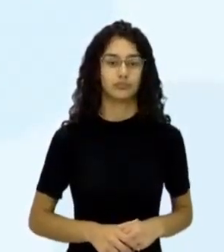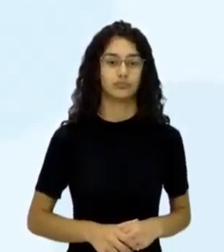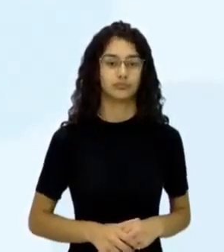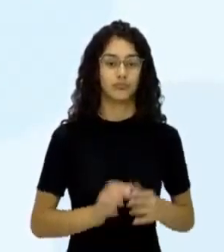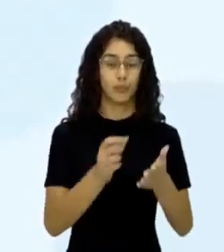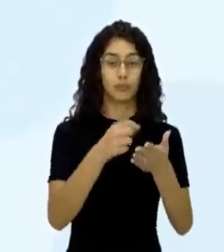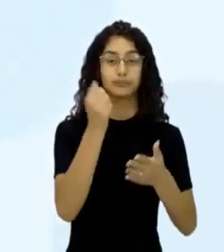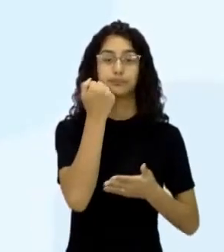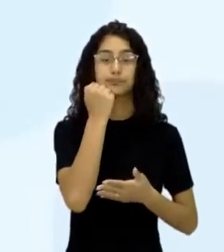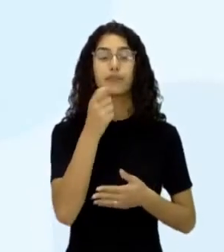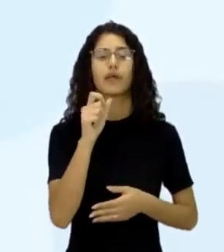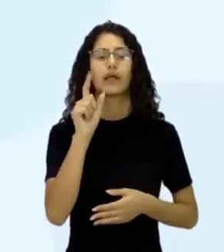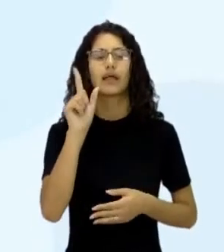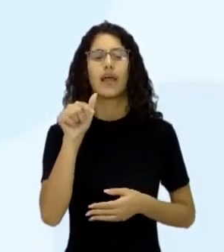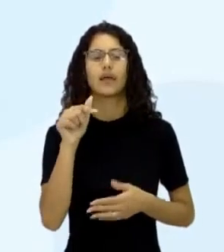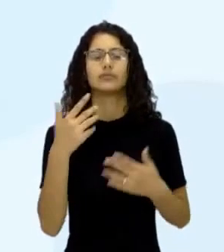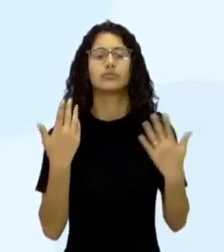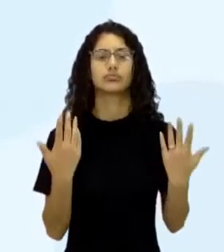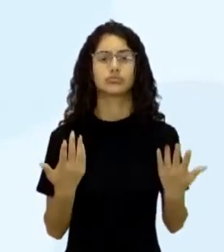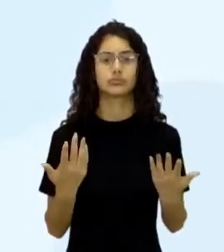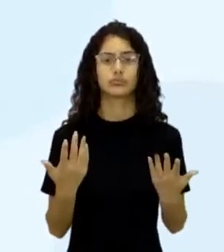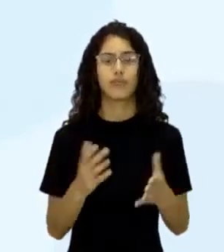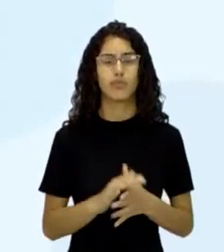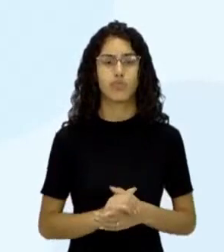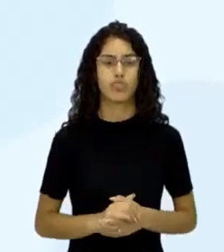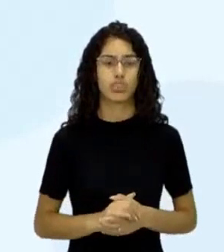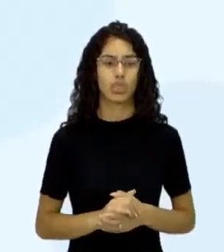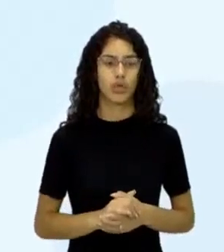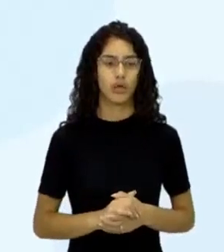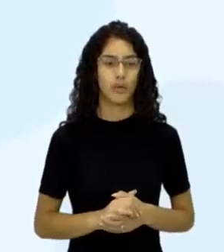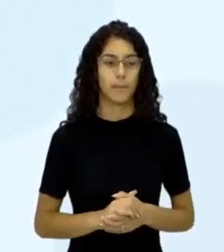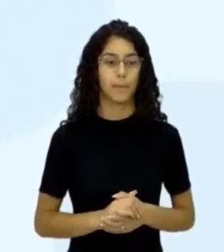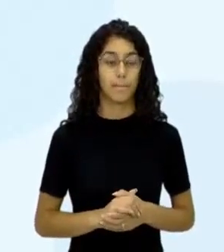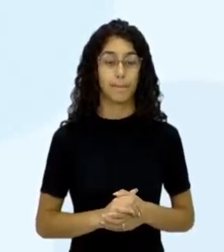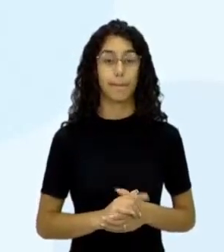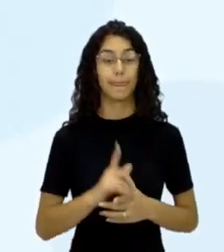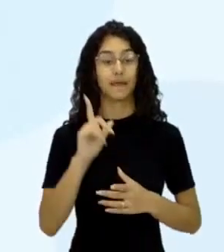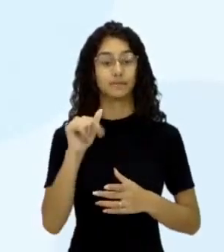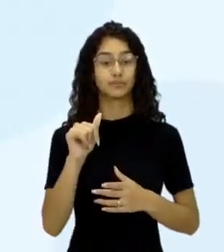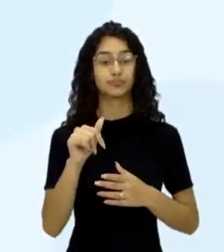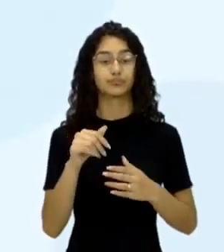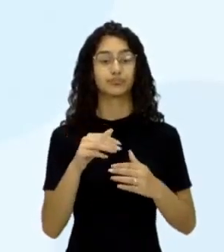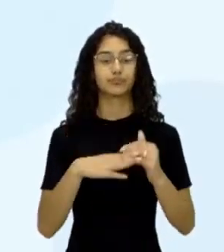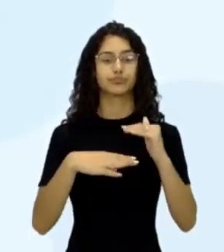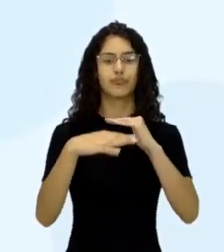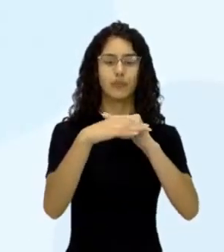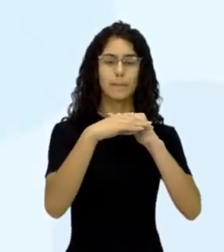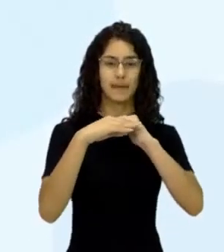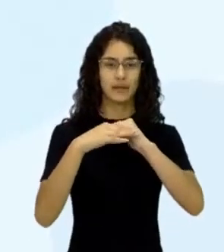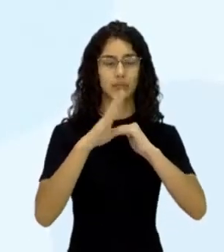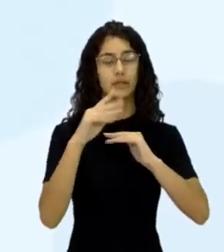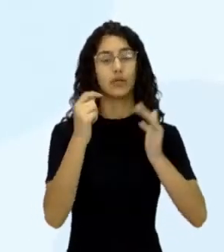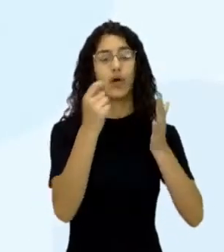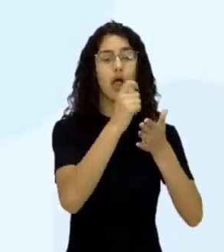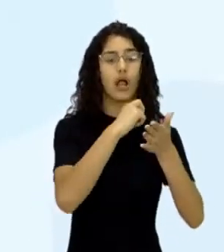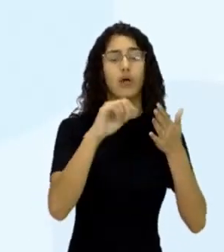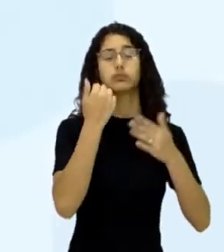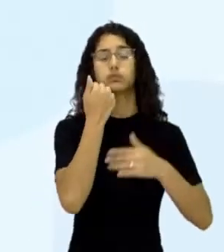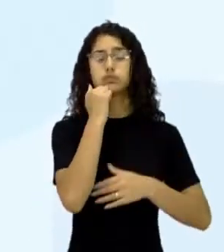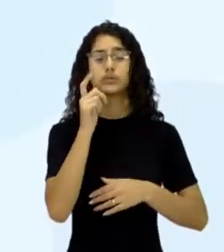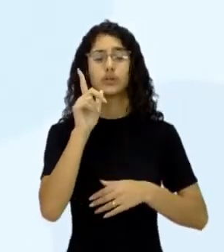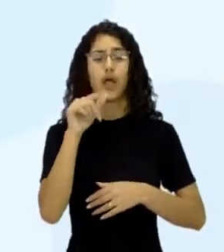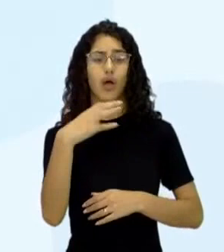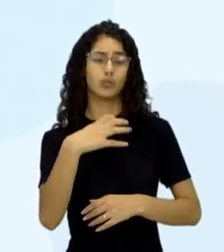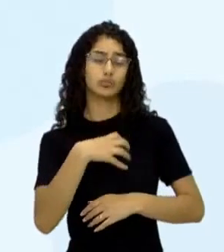O que é esta notação científica? Notação vem de padrão, tá, pessoal? Então, a notação científica é